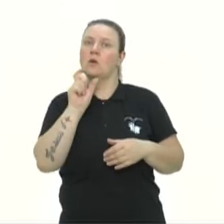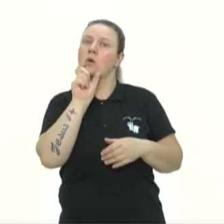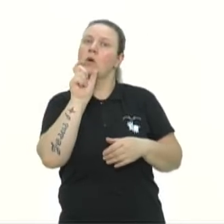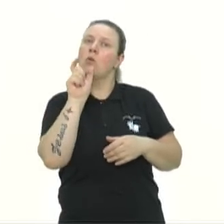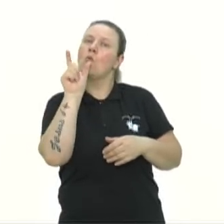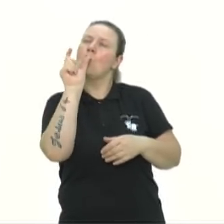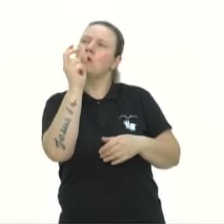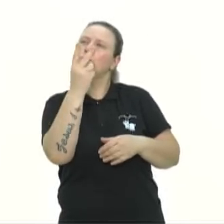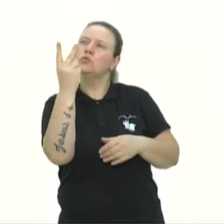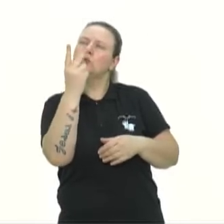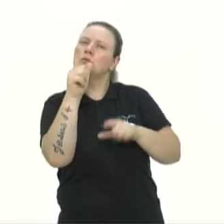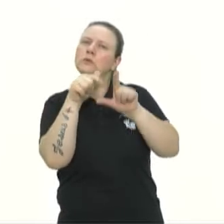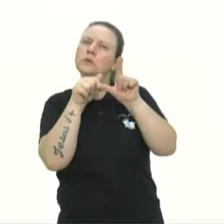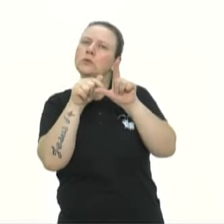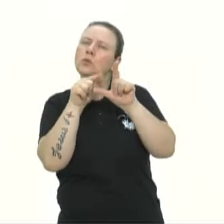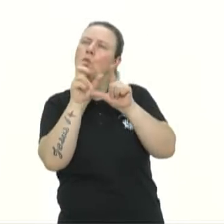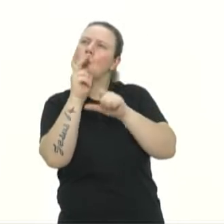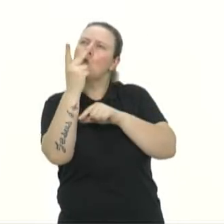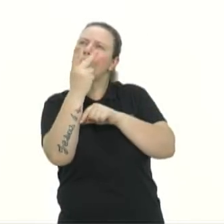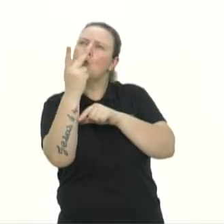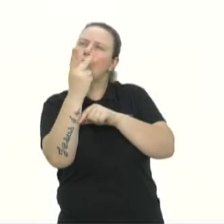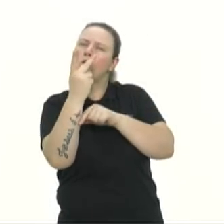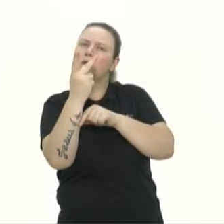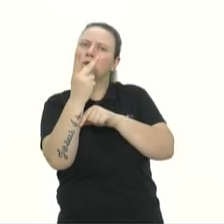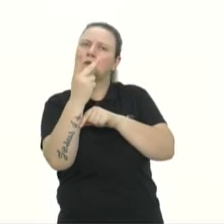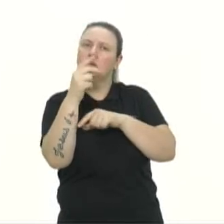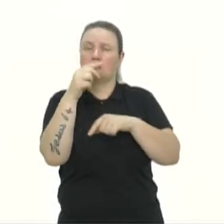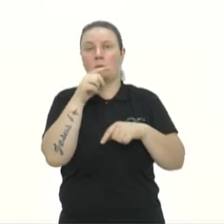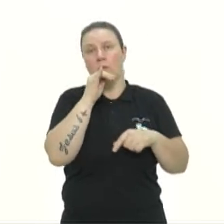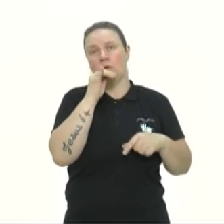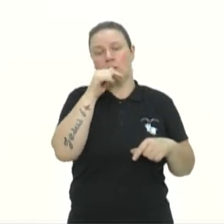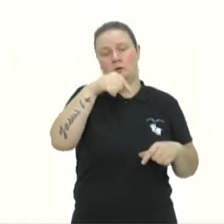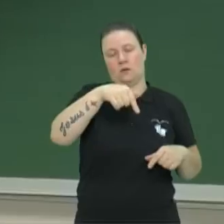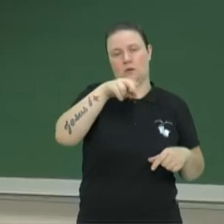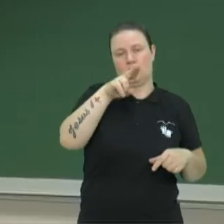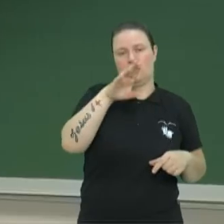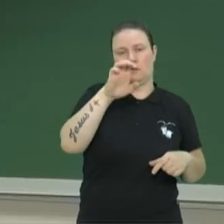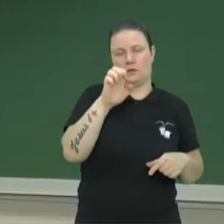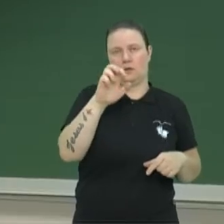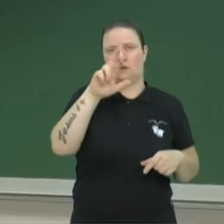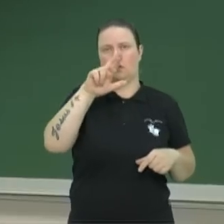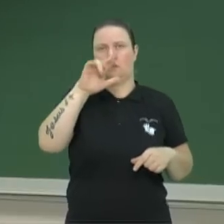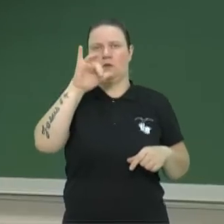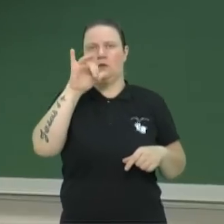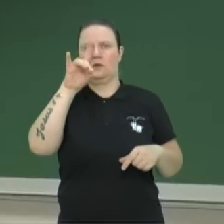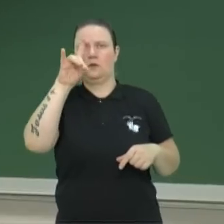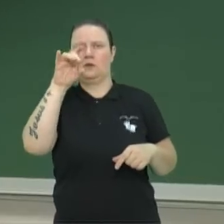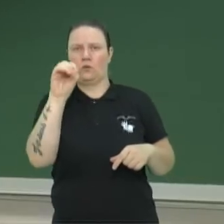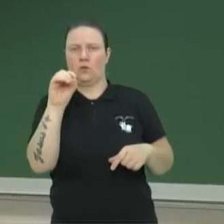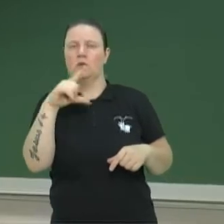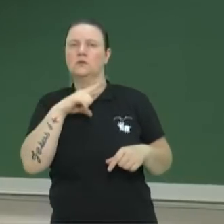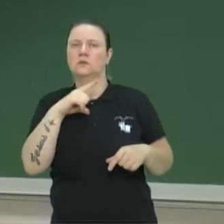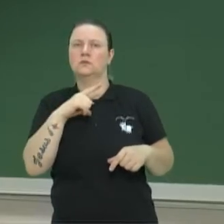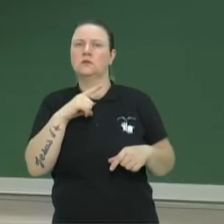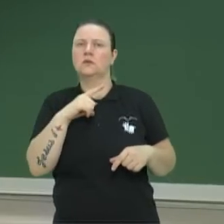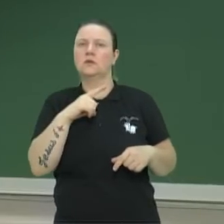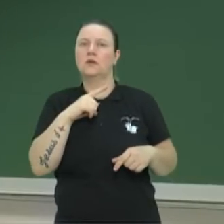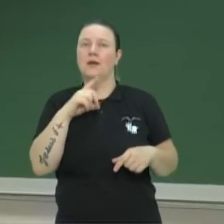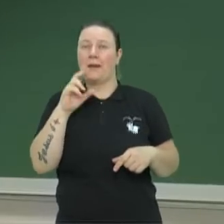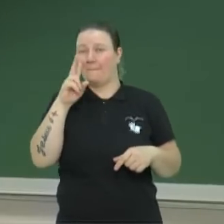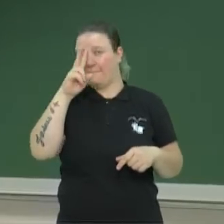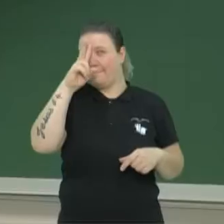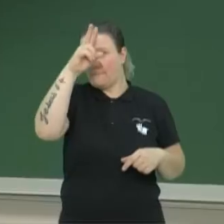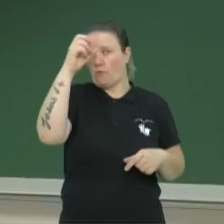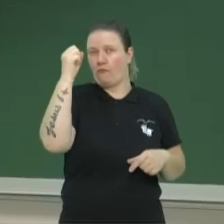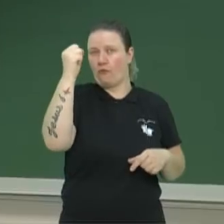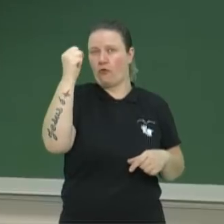aqui a palavra querido não tem acento. Mas olha aqui a sílaba tônica. Eu marquei aqui em vermelho para você